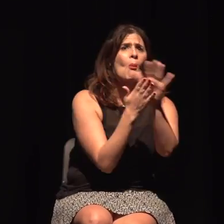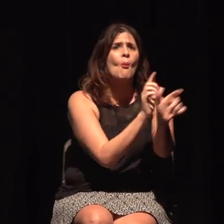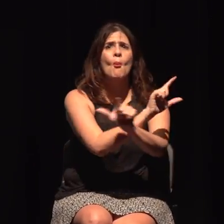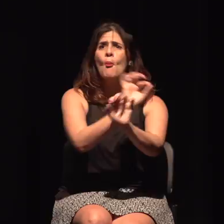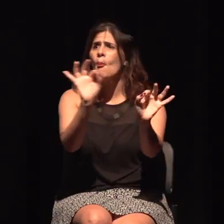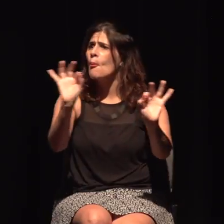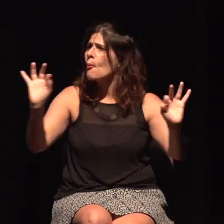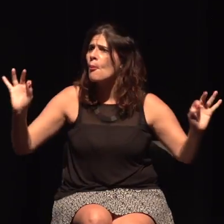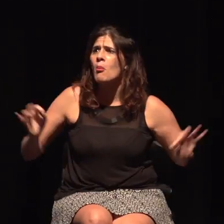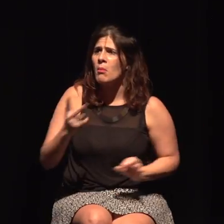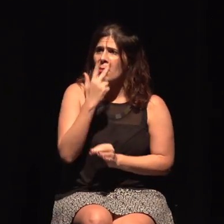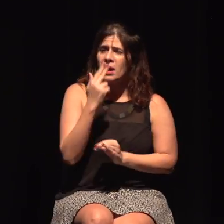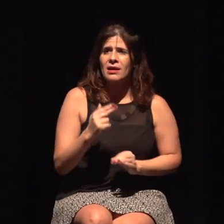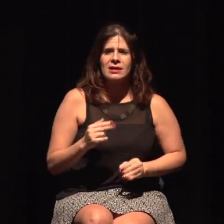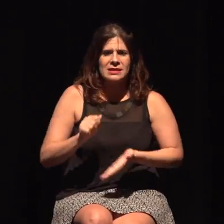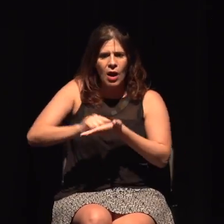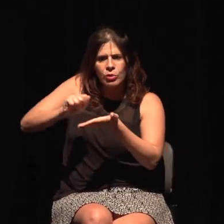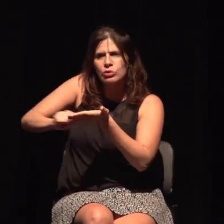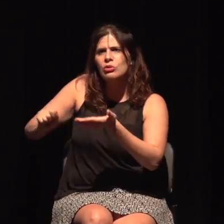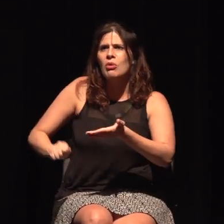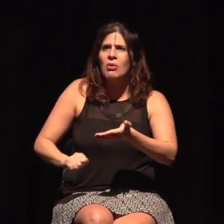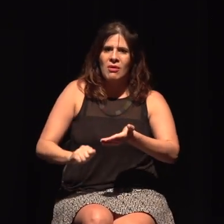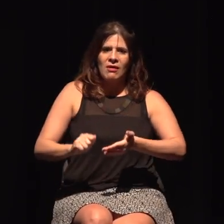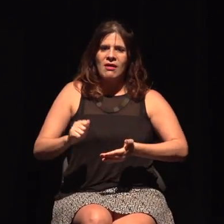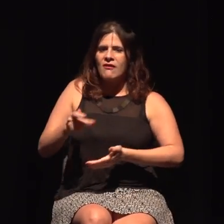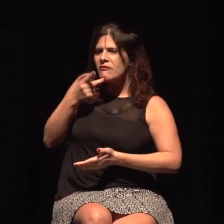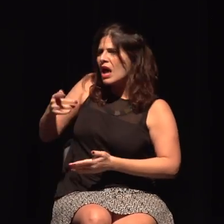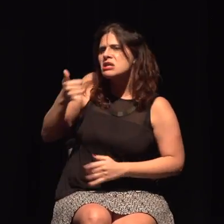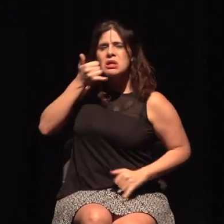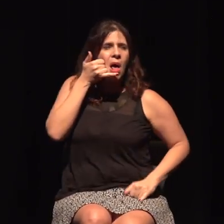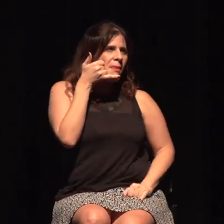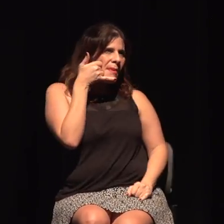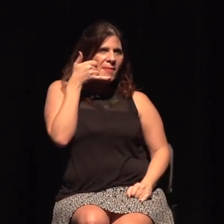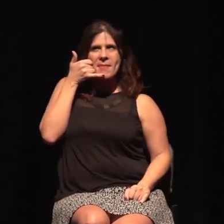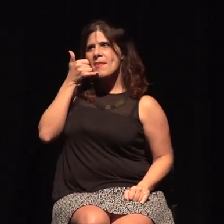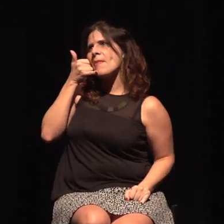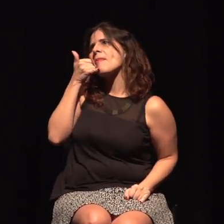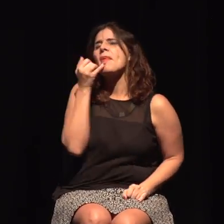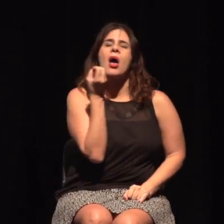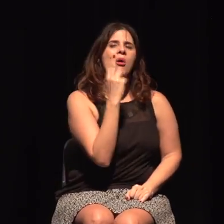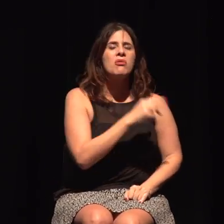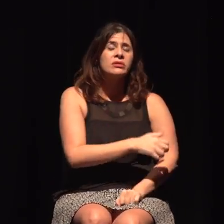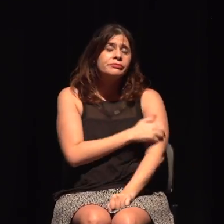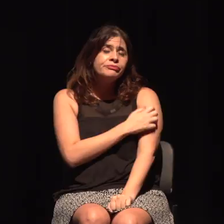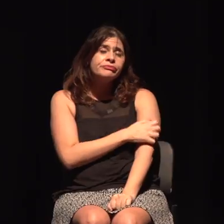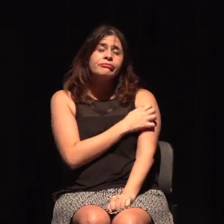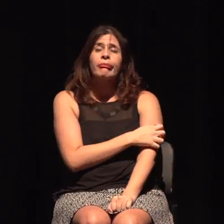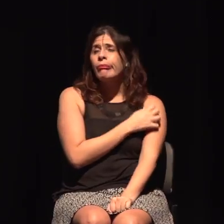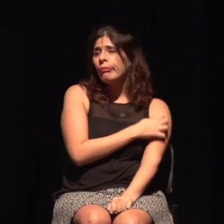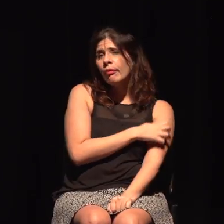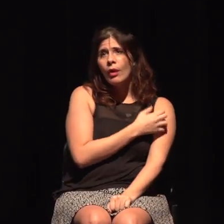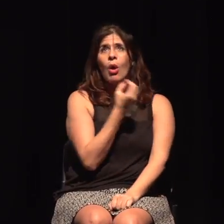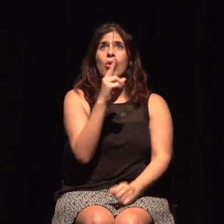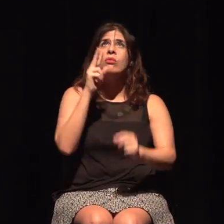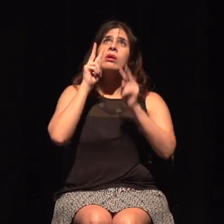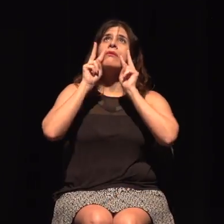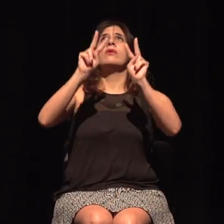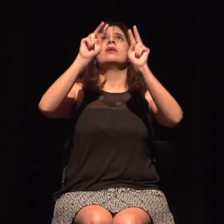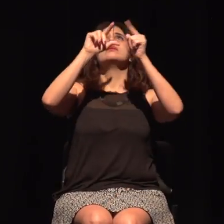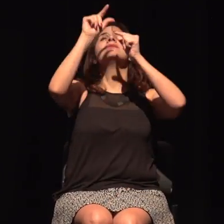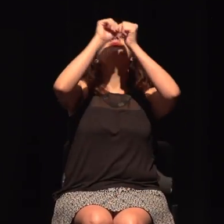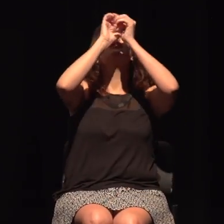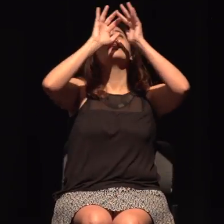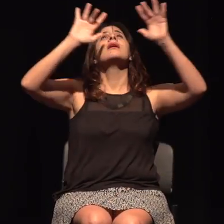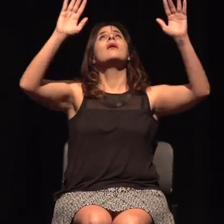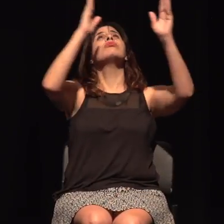ocupado, escreve cartas ao rabino, ou fala ao celular com a modelo, ou coça o braço da poltrona, ou escuta o astrônomo decifrar céu acima